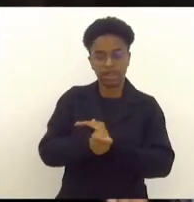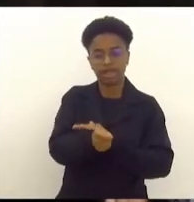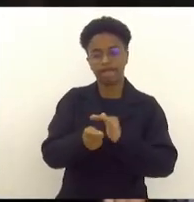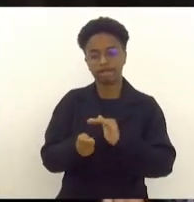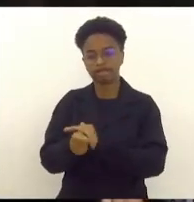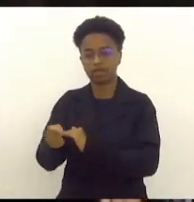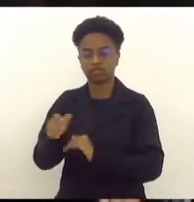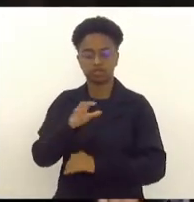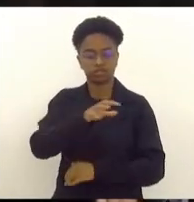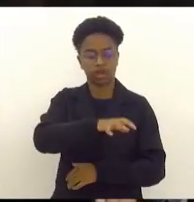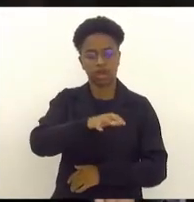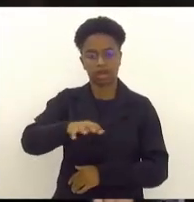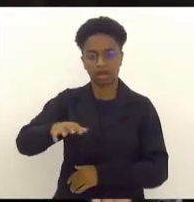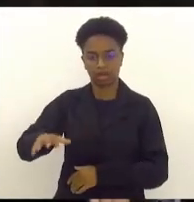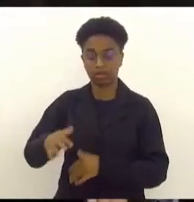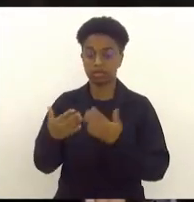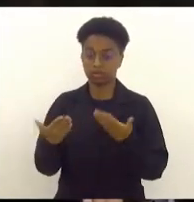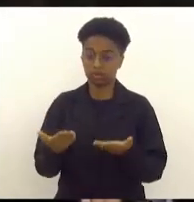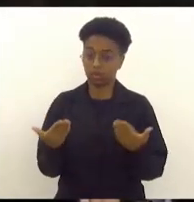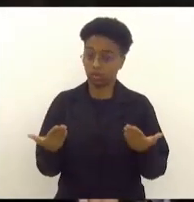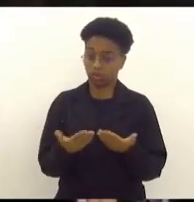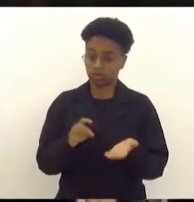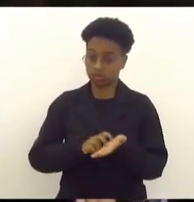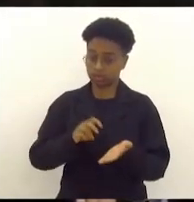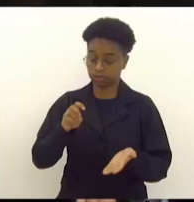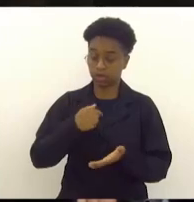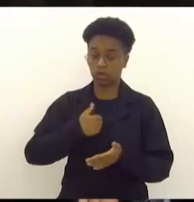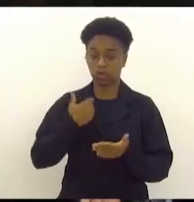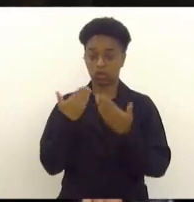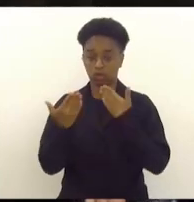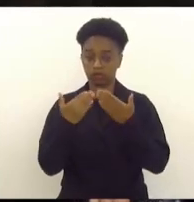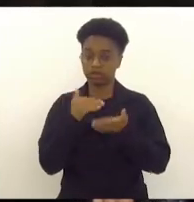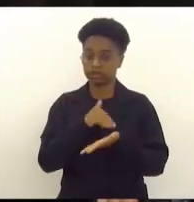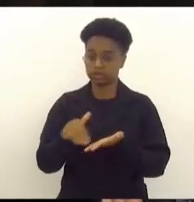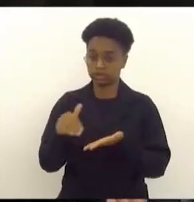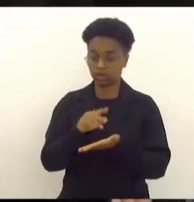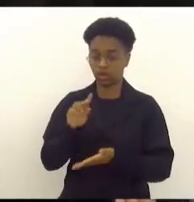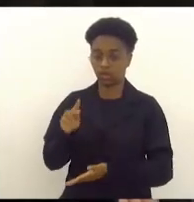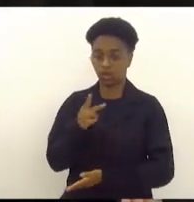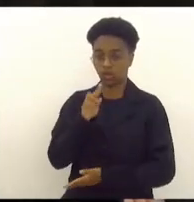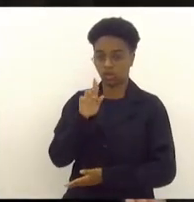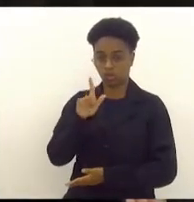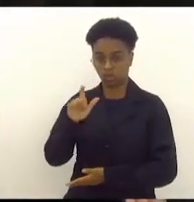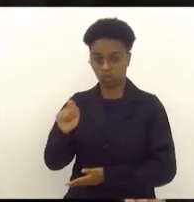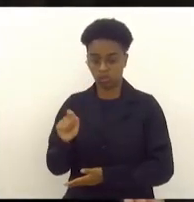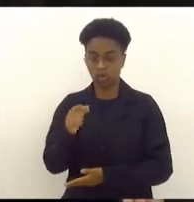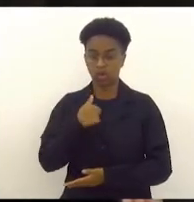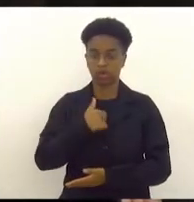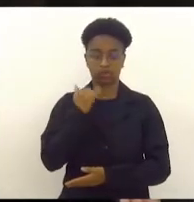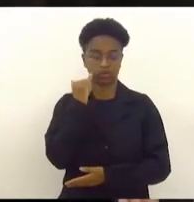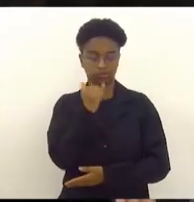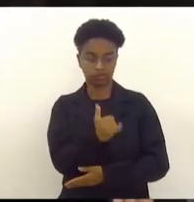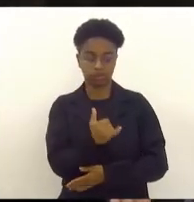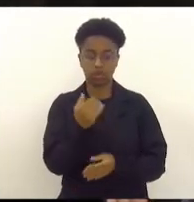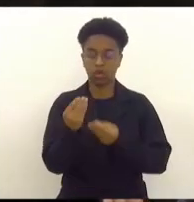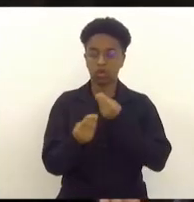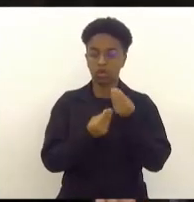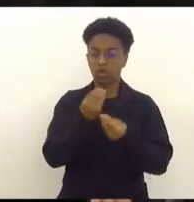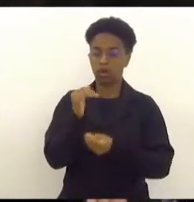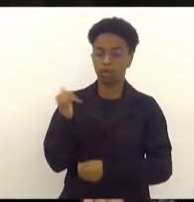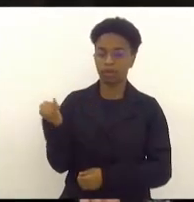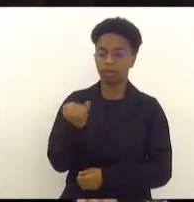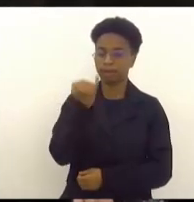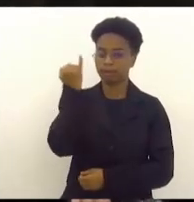nesses setores e hoje pela manhã conversando com secretário Hugo Leal eu dizia a ele da importância